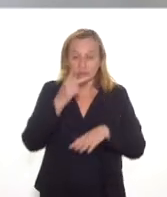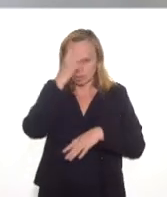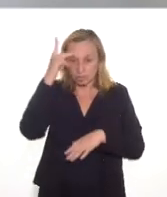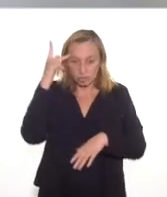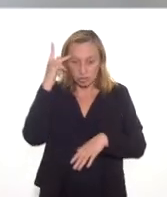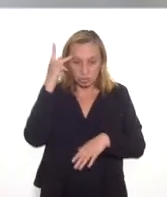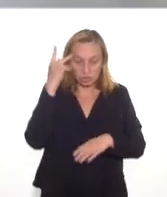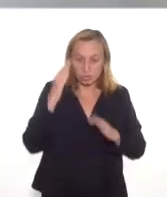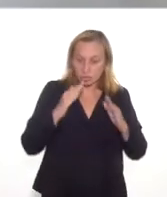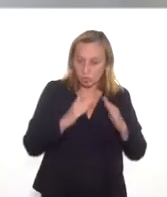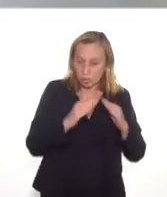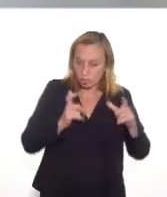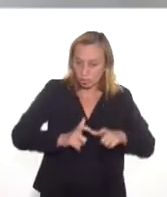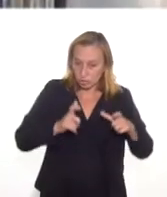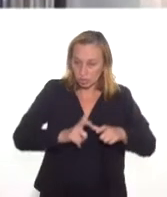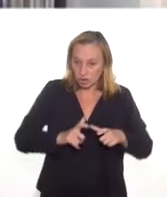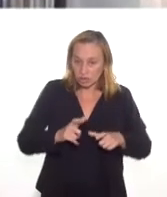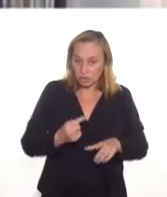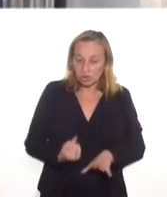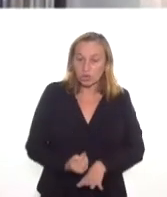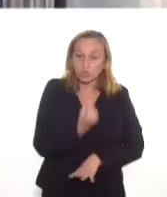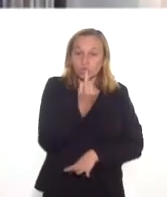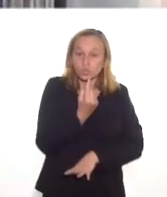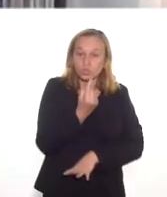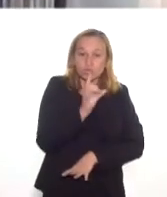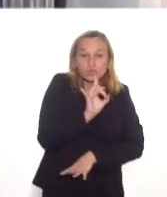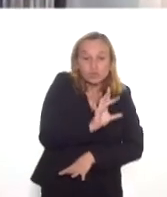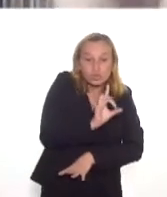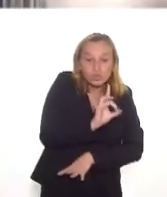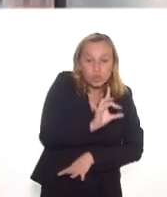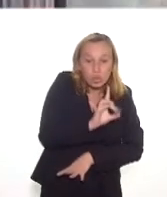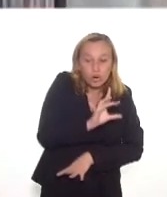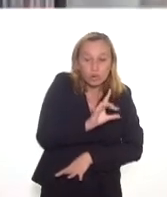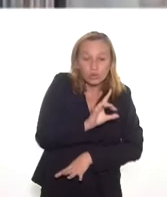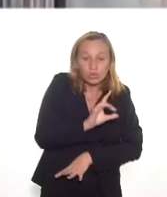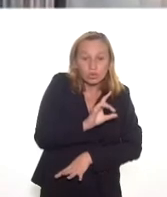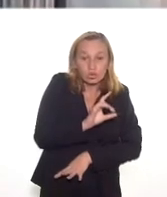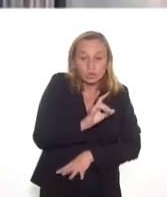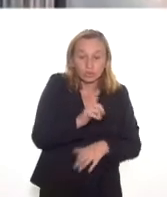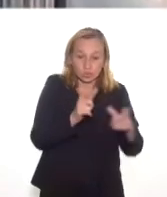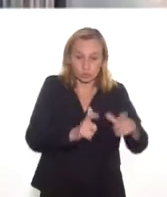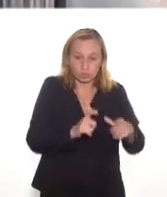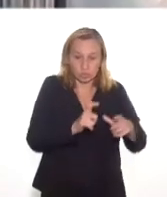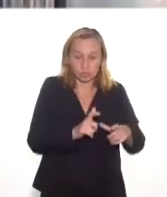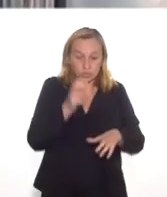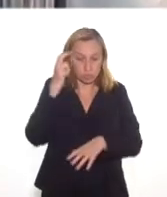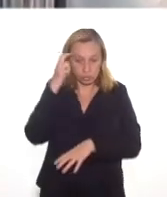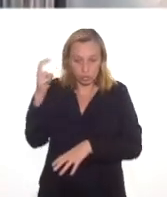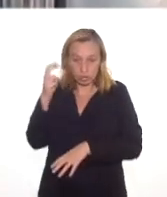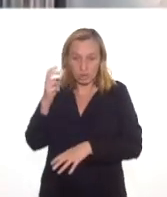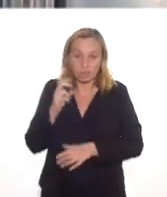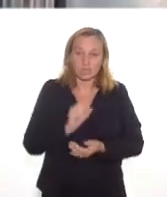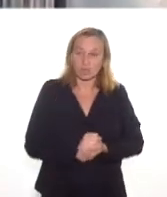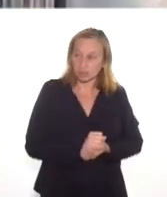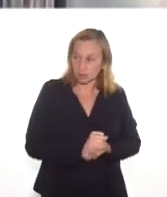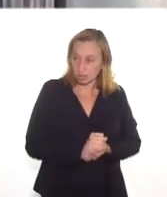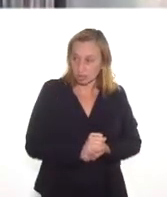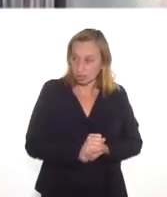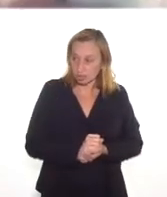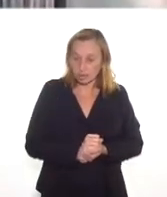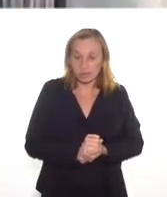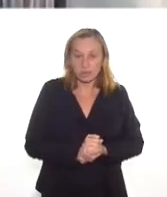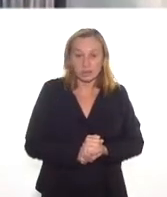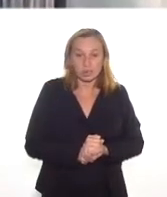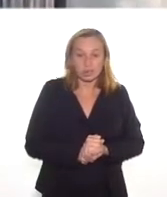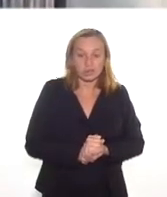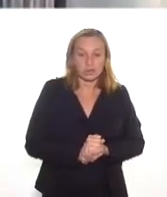daí, não ficar única e exclusivamente só no equipamento cultural, isso ser alargado, e